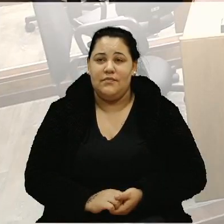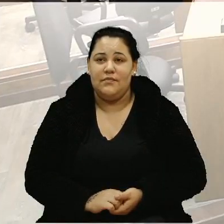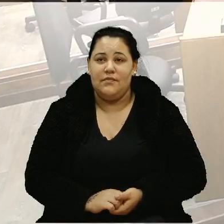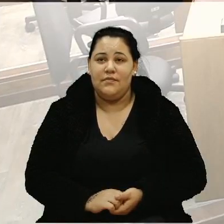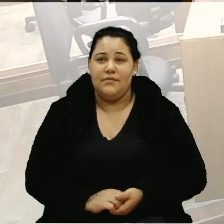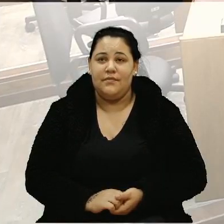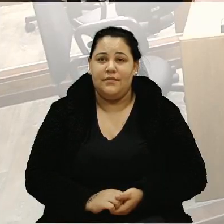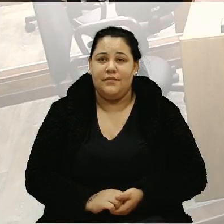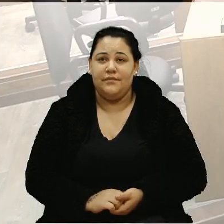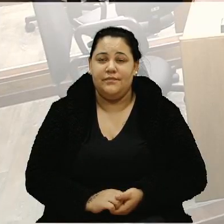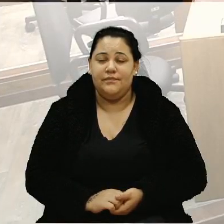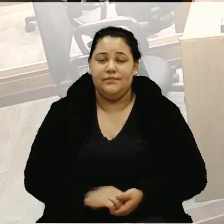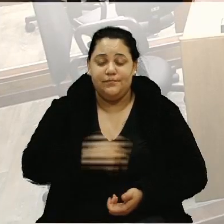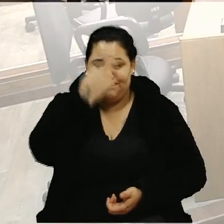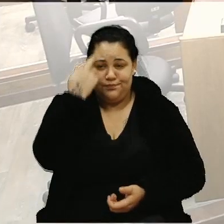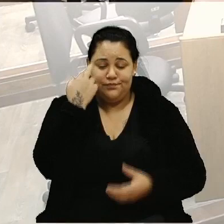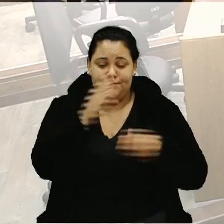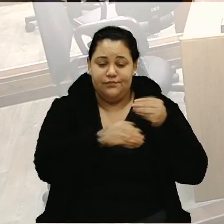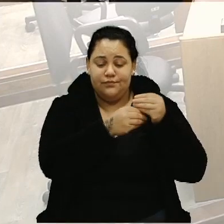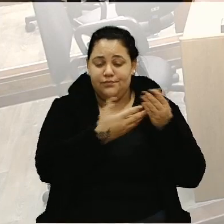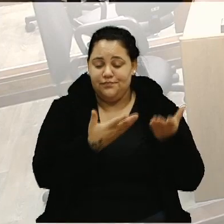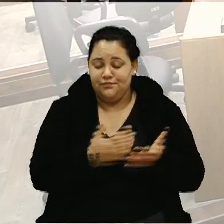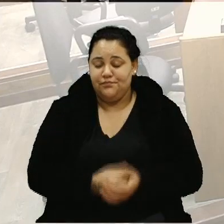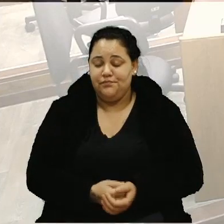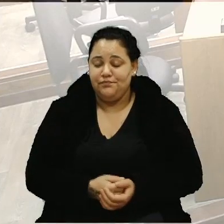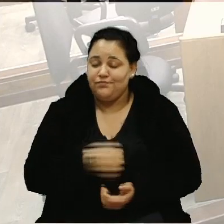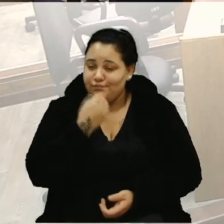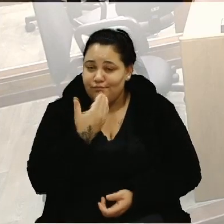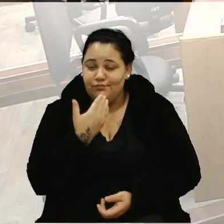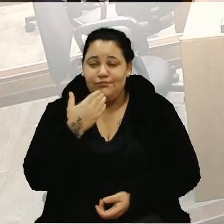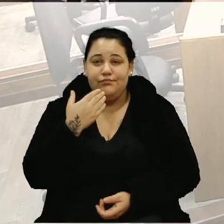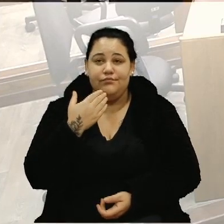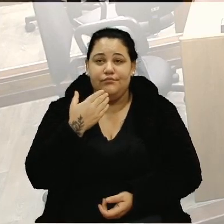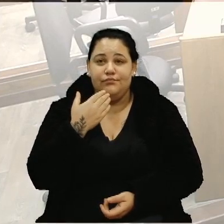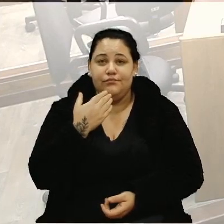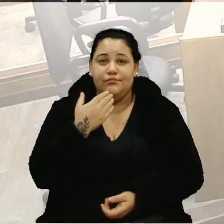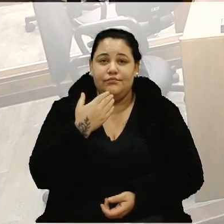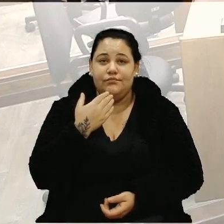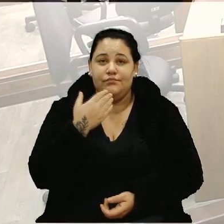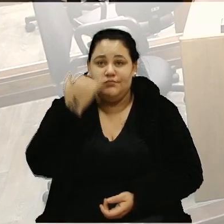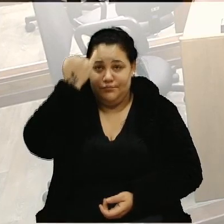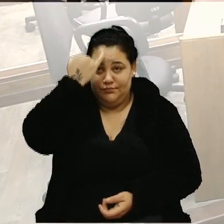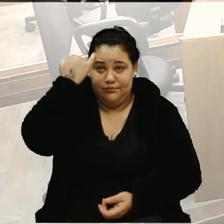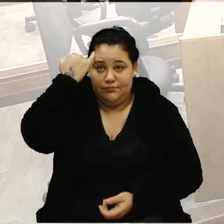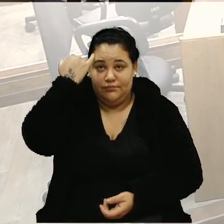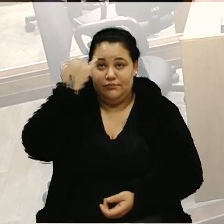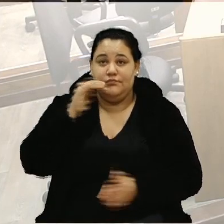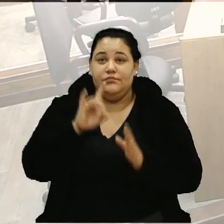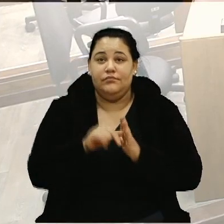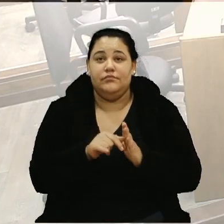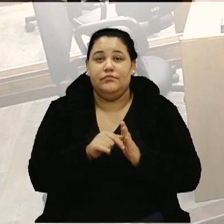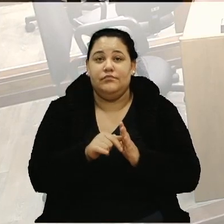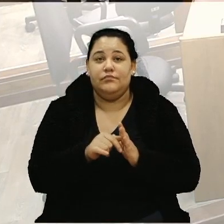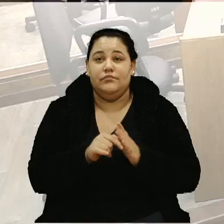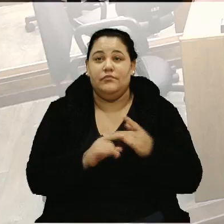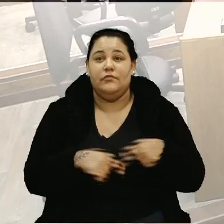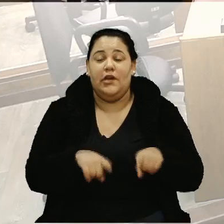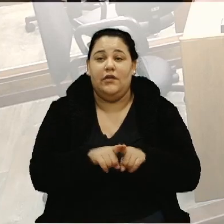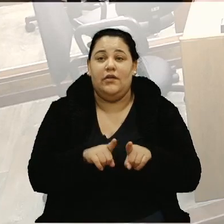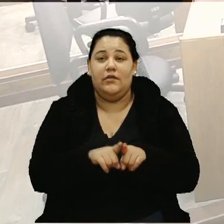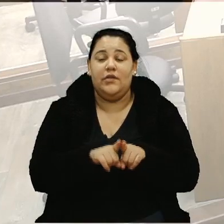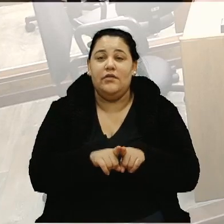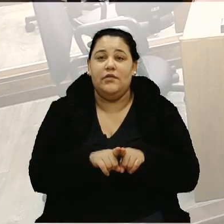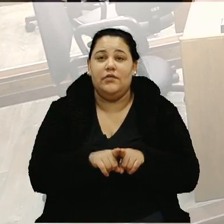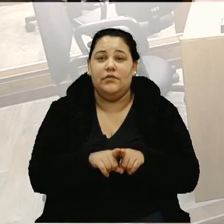Bom, vereador D'Ambrosio, depois da bênção que o senhor teve ontem na homenagem, 50 anos de Umbanda,